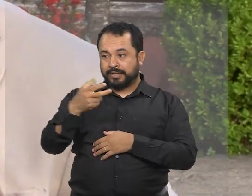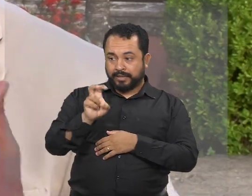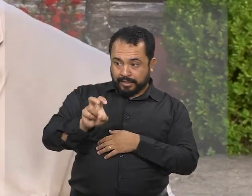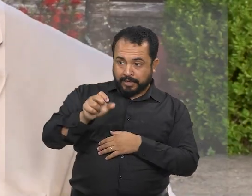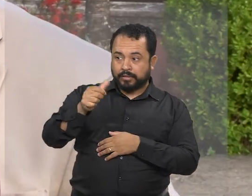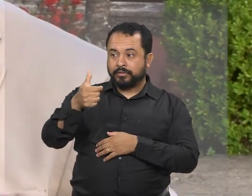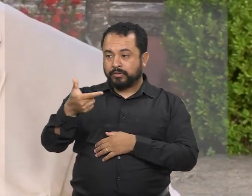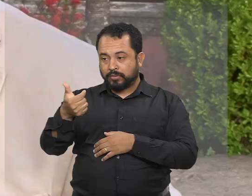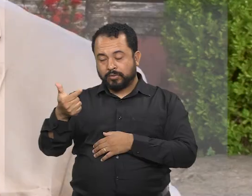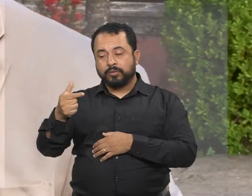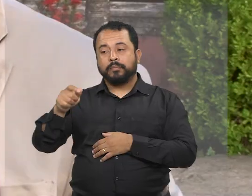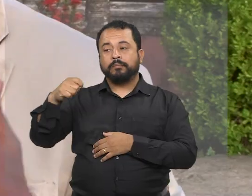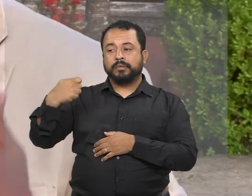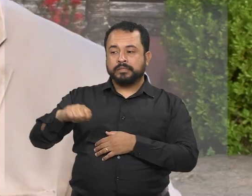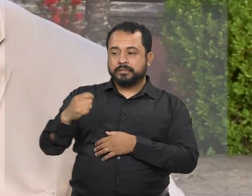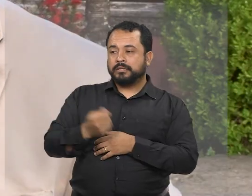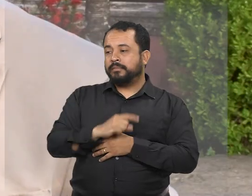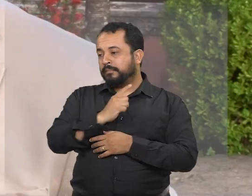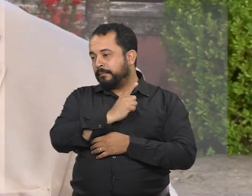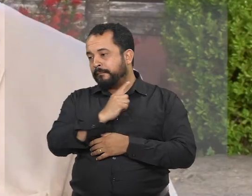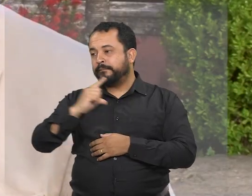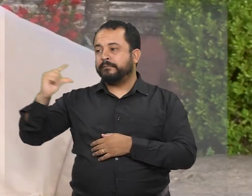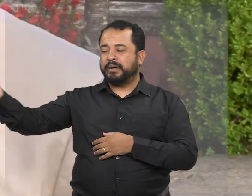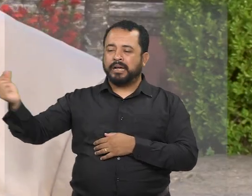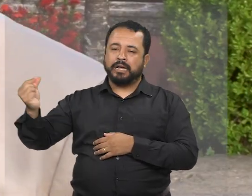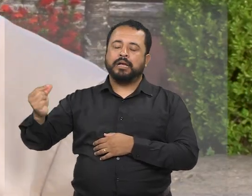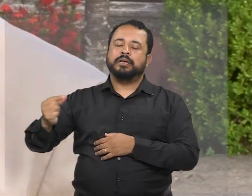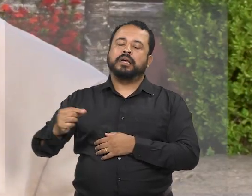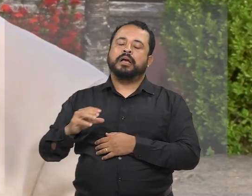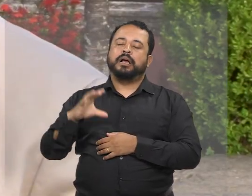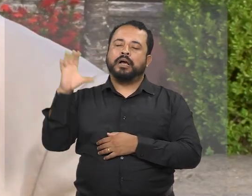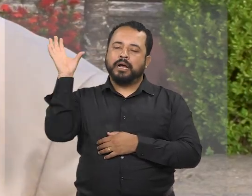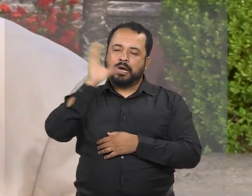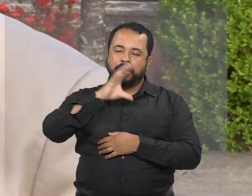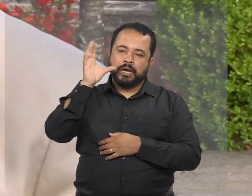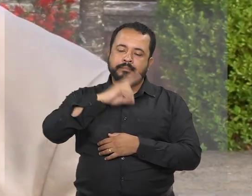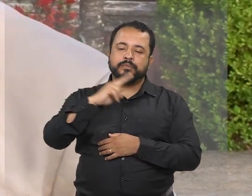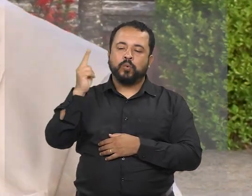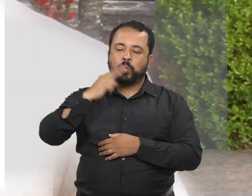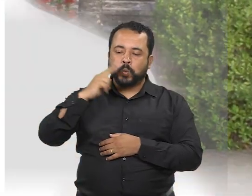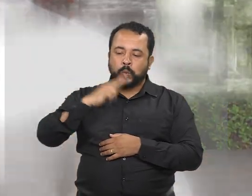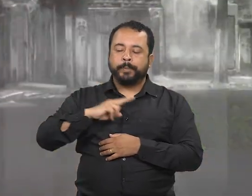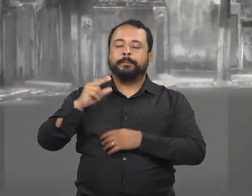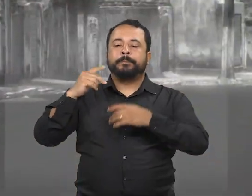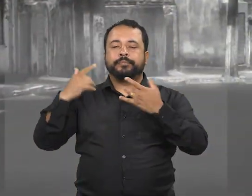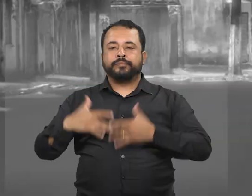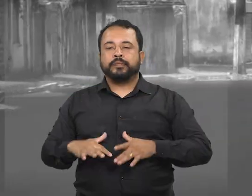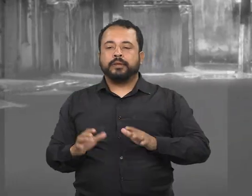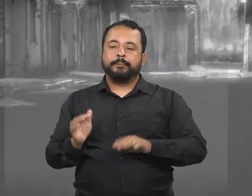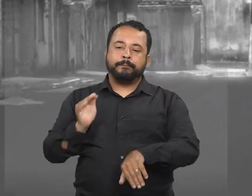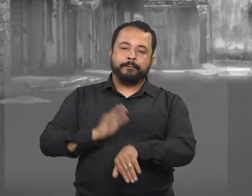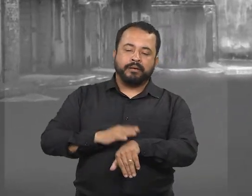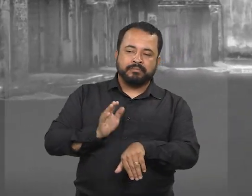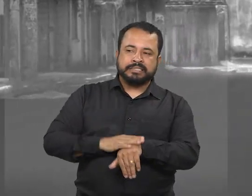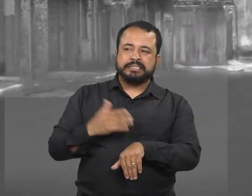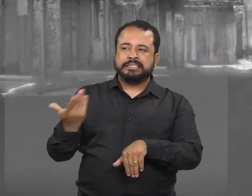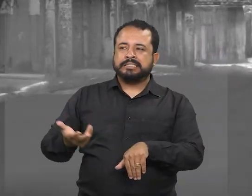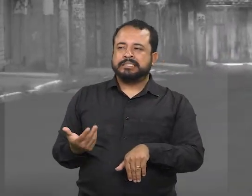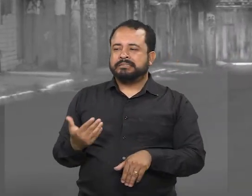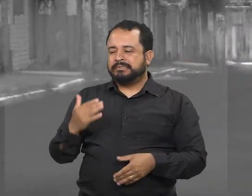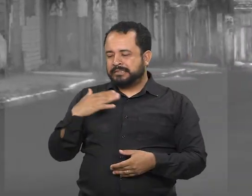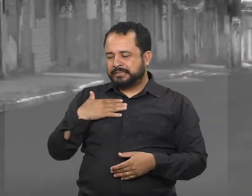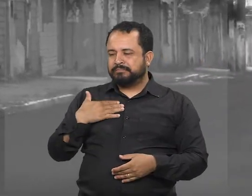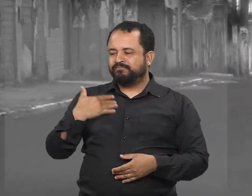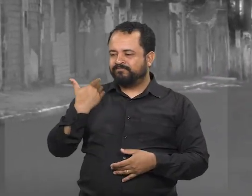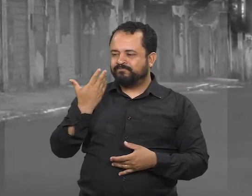casas têm que serem, ou famílias realocadas de forma inesperada. Aí, a partir daquele momento, a ficha